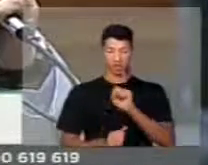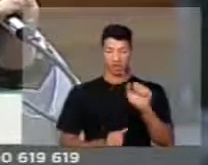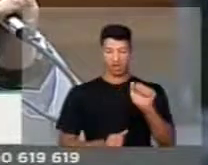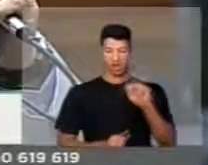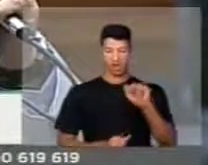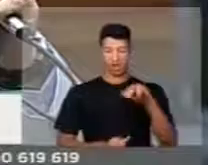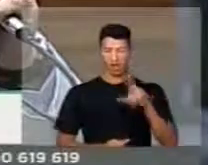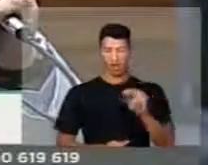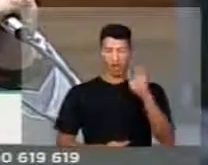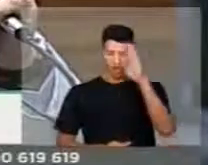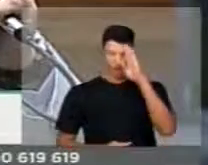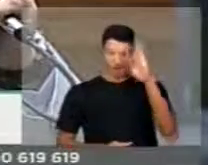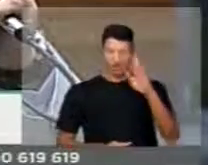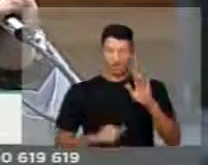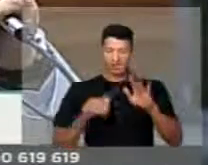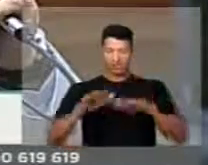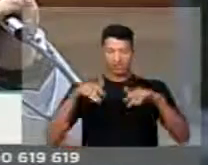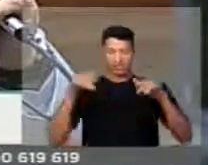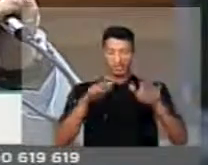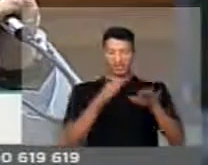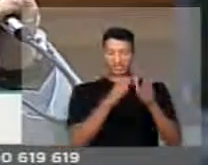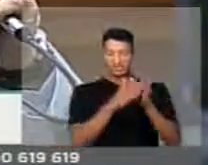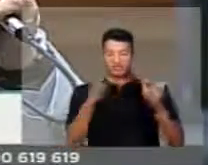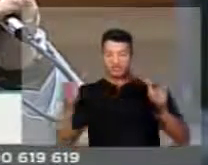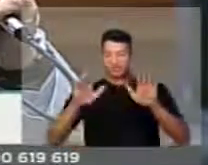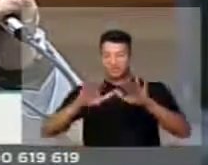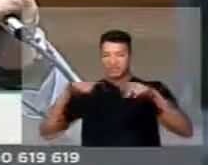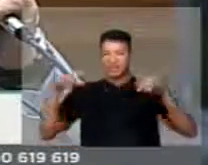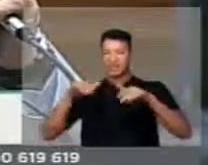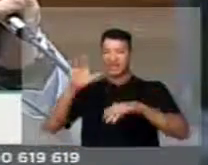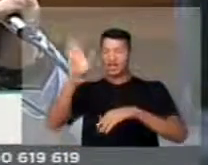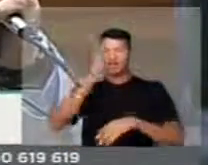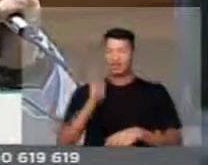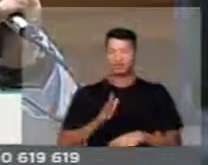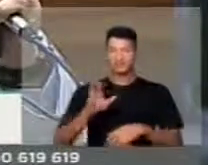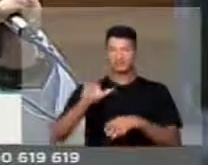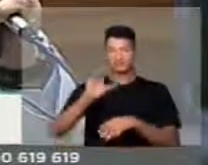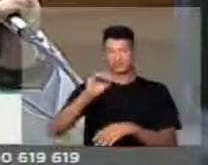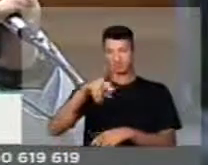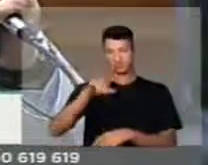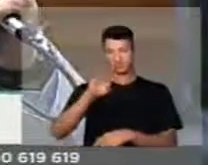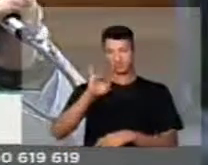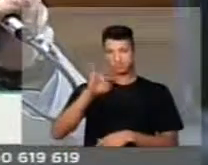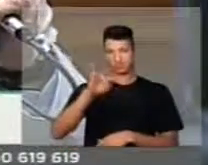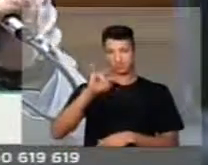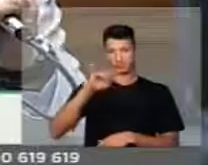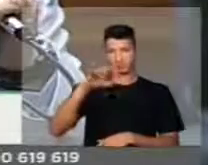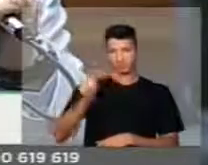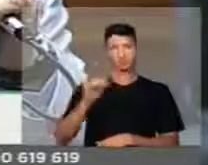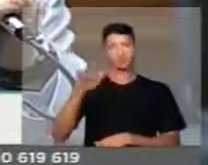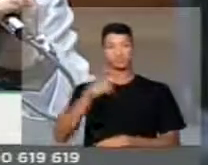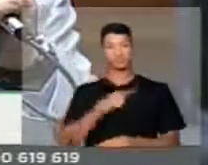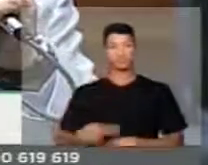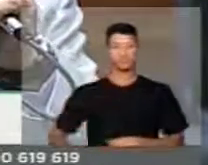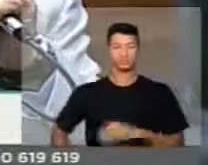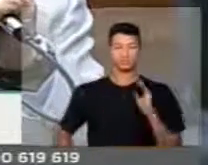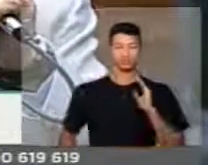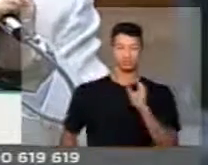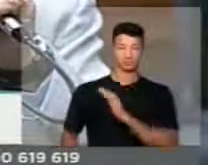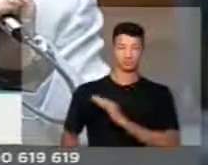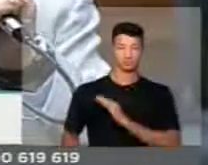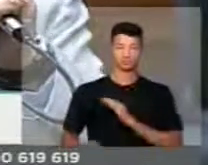aqui, principalmente no período da Assembleia Nacional Constituinte, quando ele presidiu a Comissão